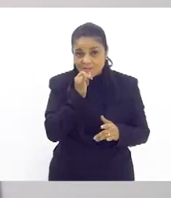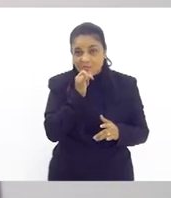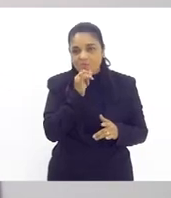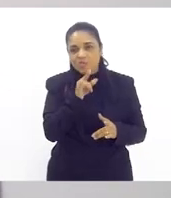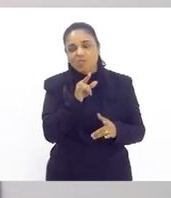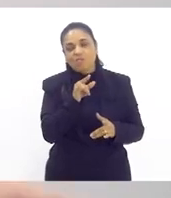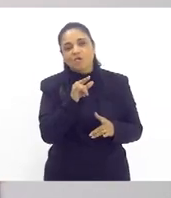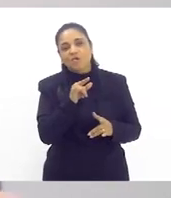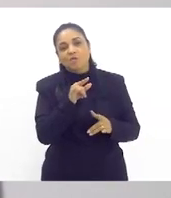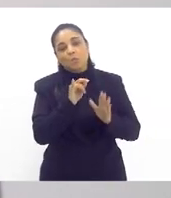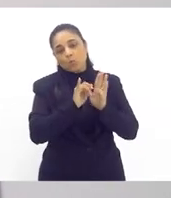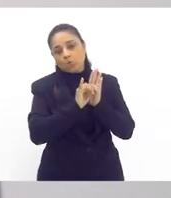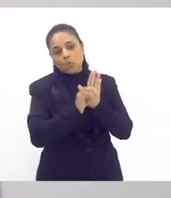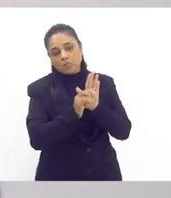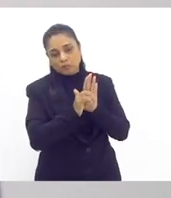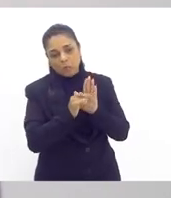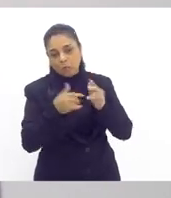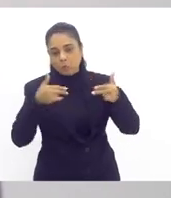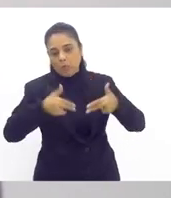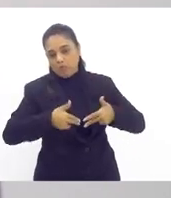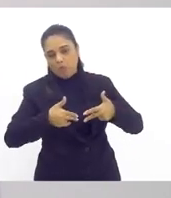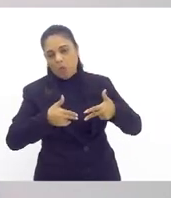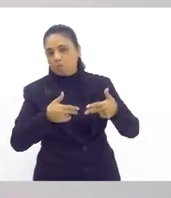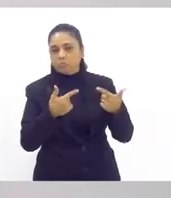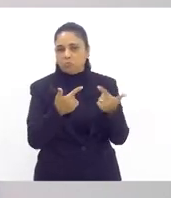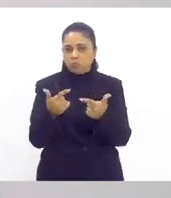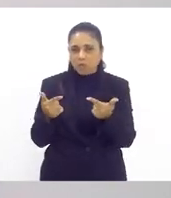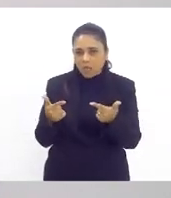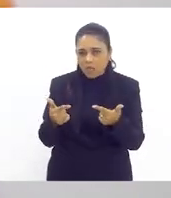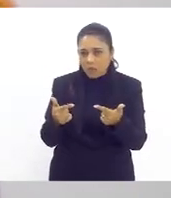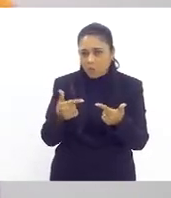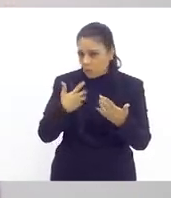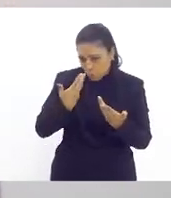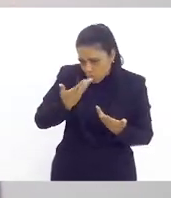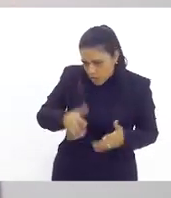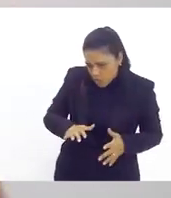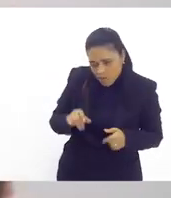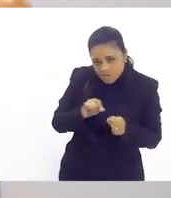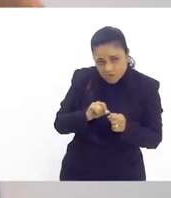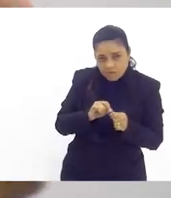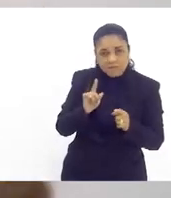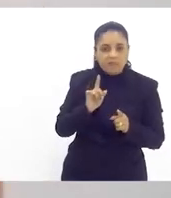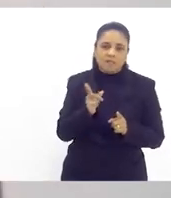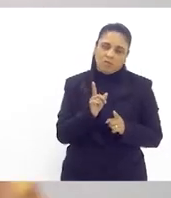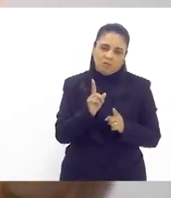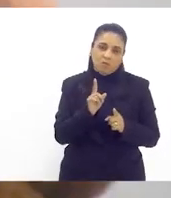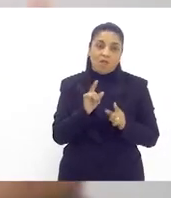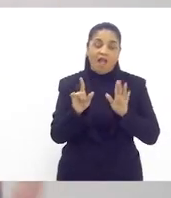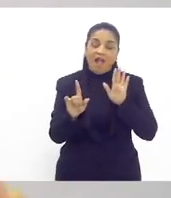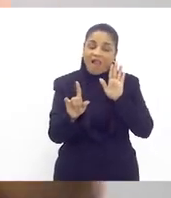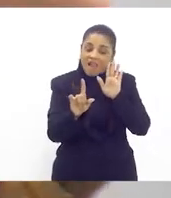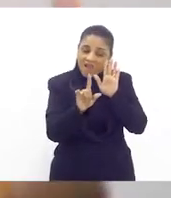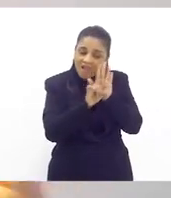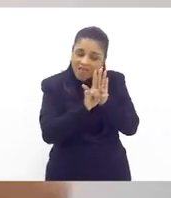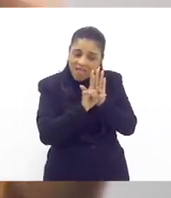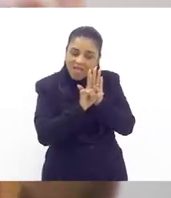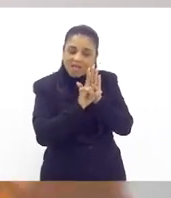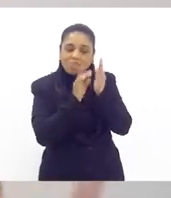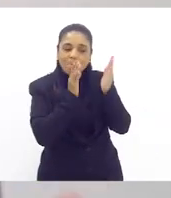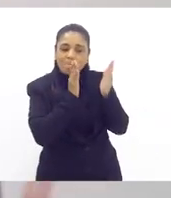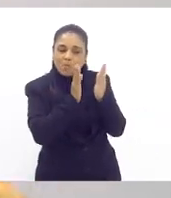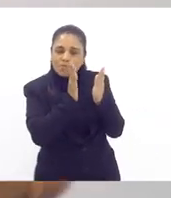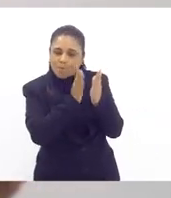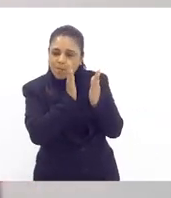fizemos um edital do hip hop e porque nós não queríamos fazer não porque a lei preconiza um processo